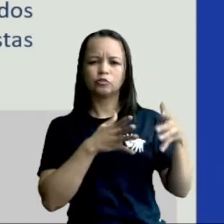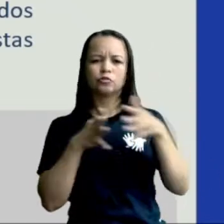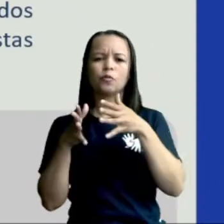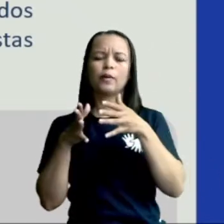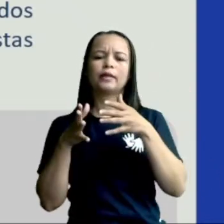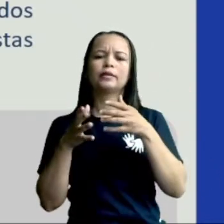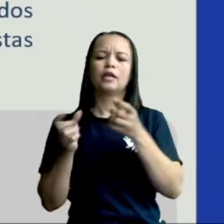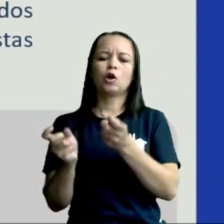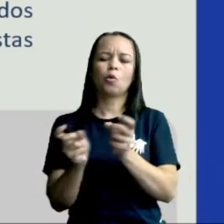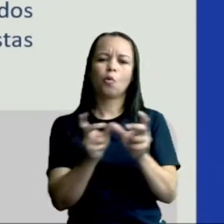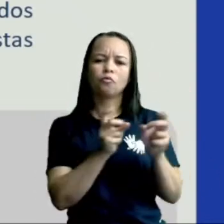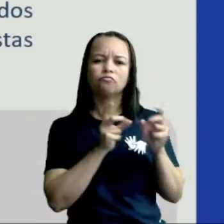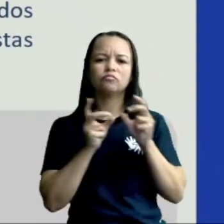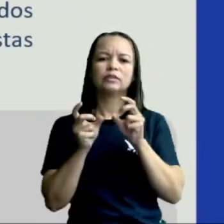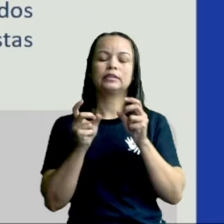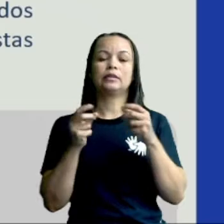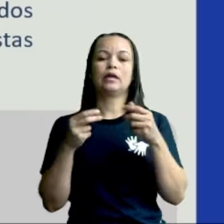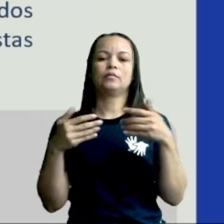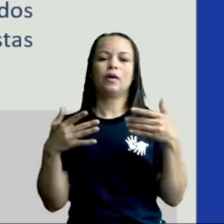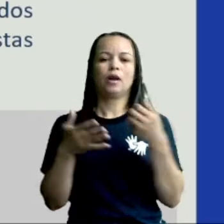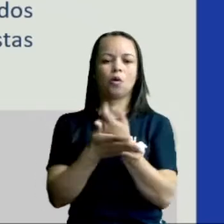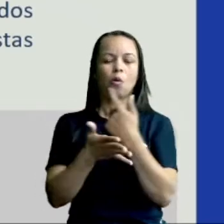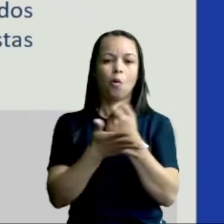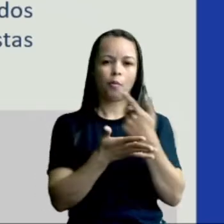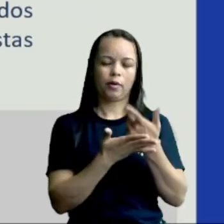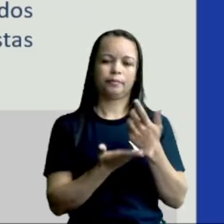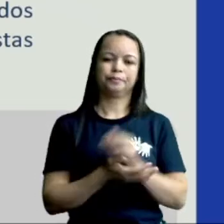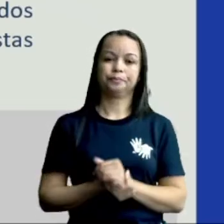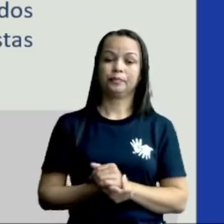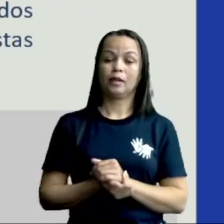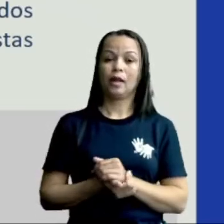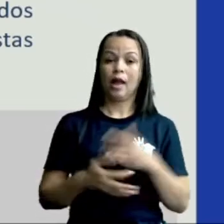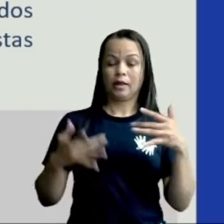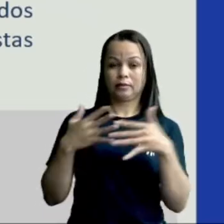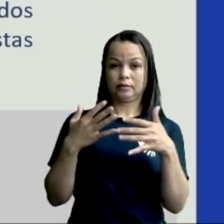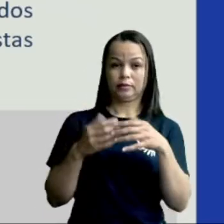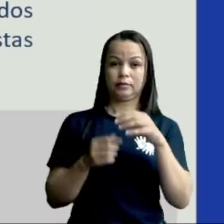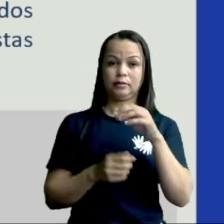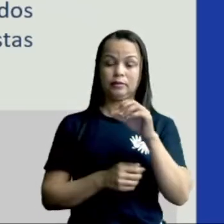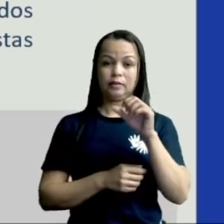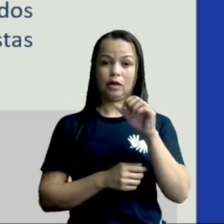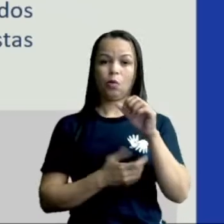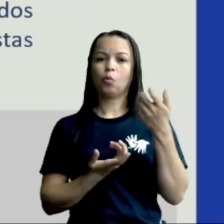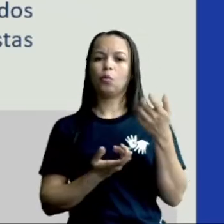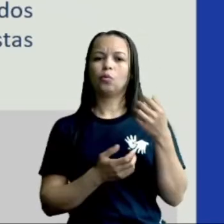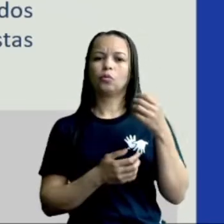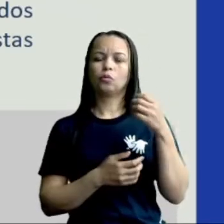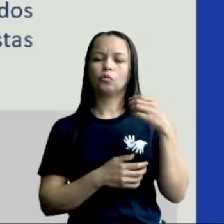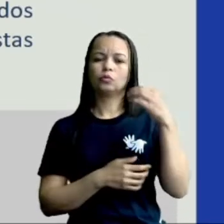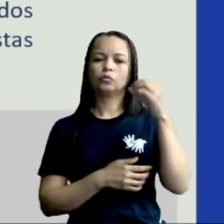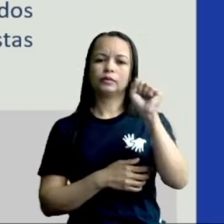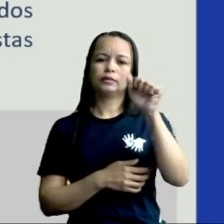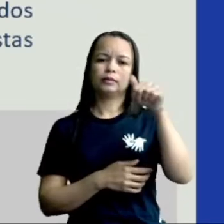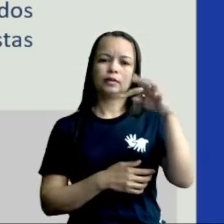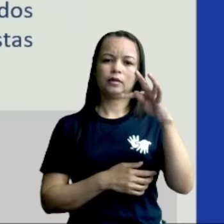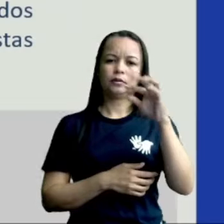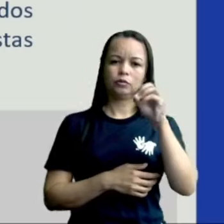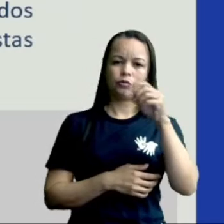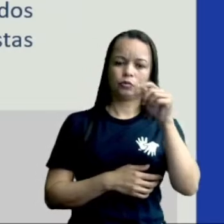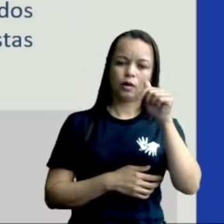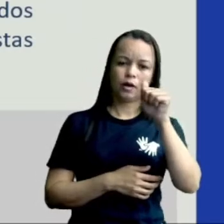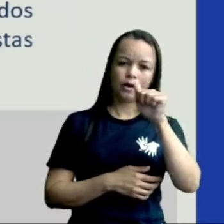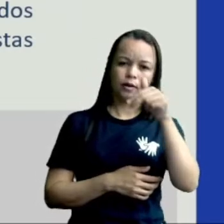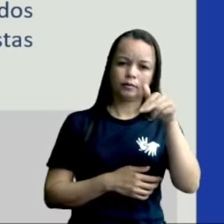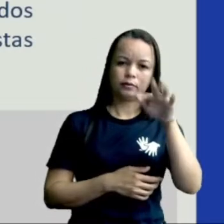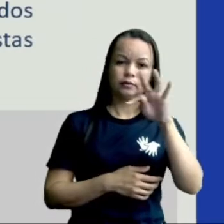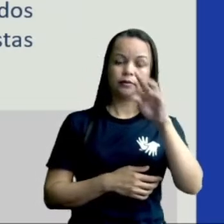Minas para comprar esses gêneros. Santo Antão da Mata, além da sua situação privilegiada em termos de cursos de água,